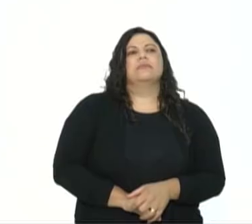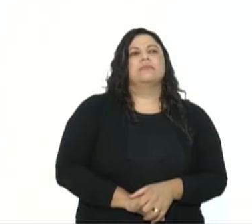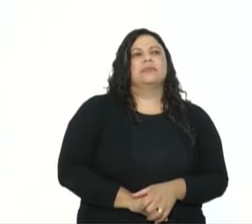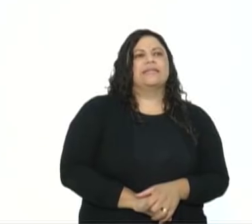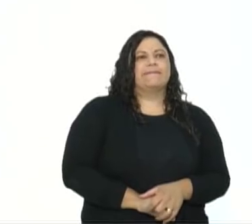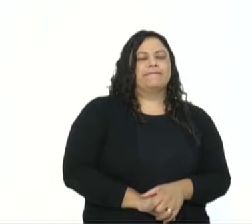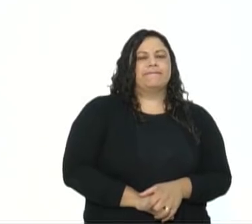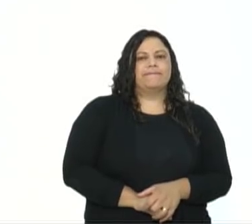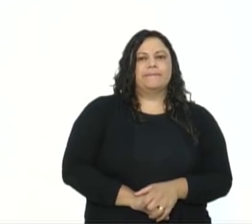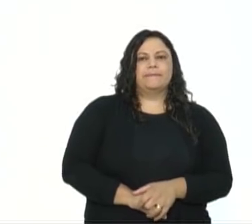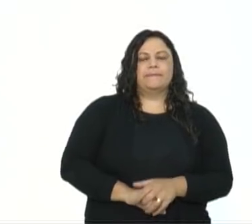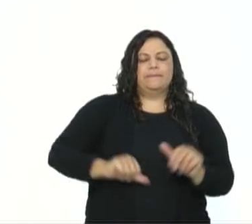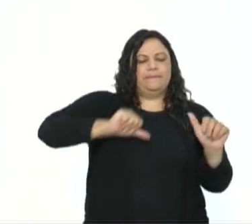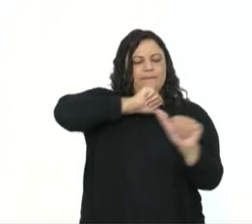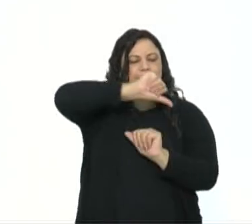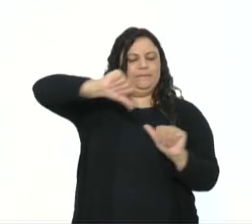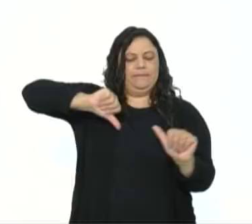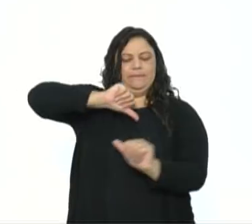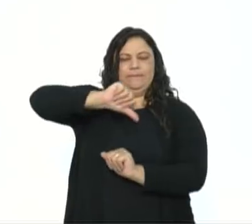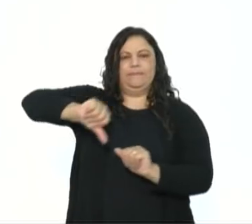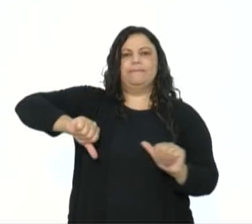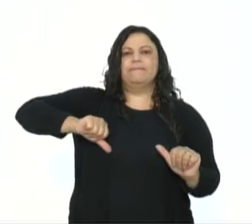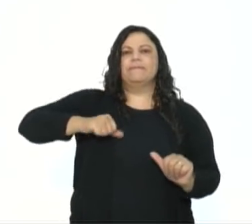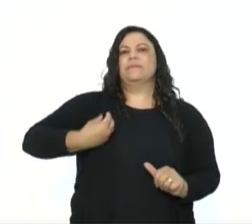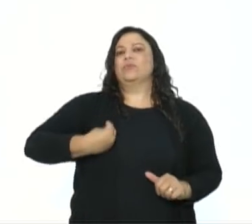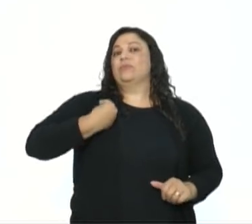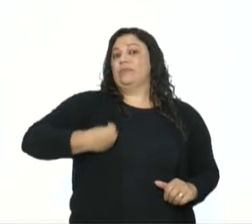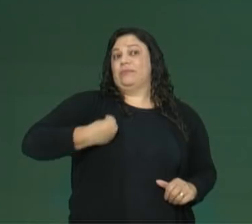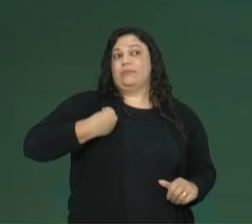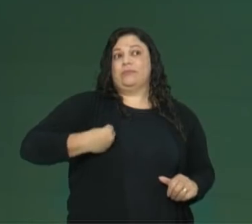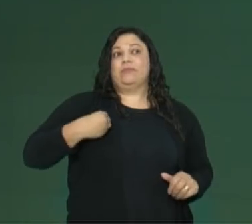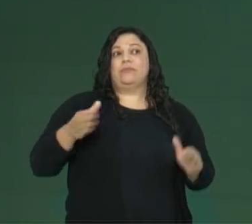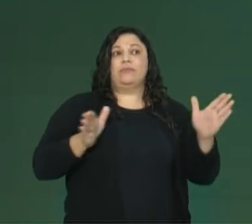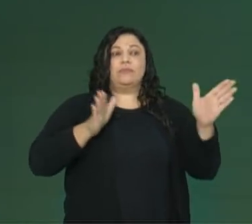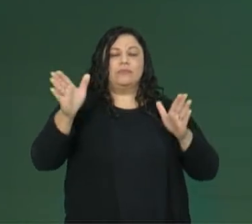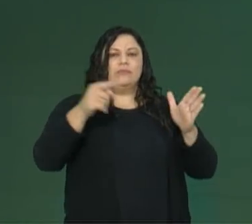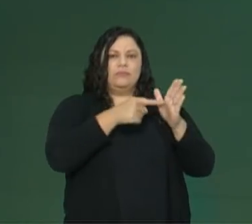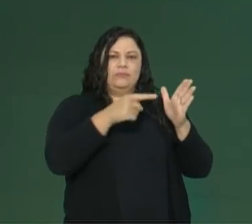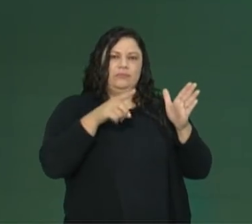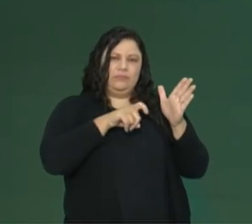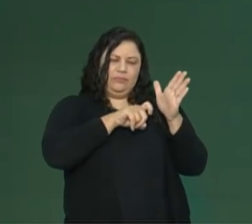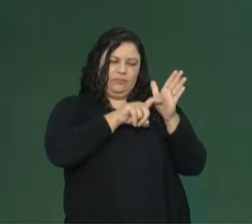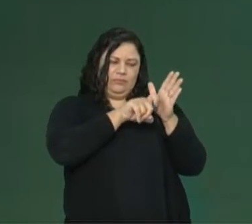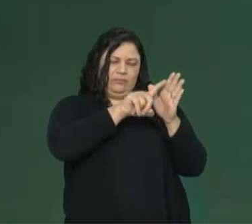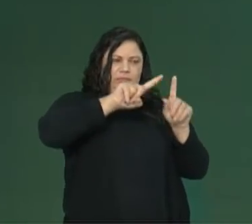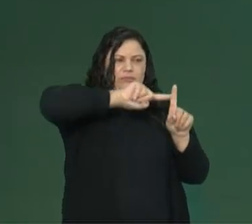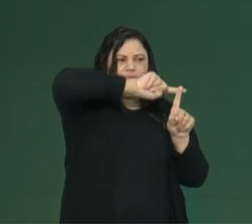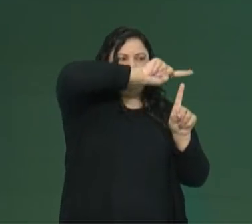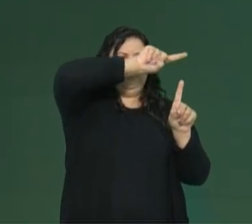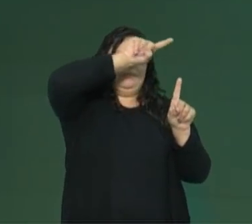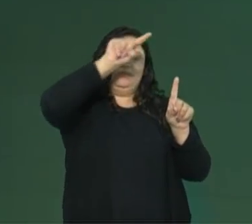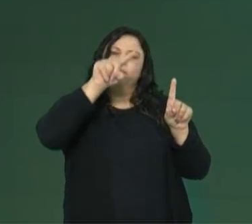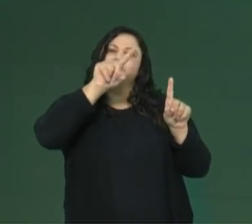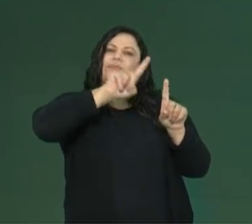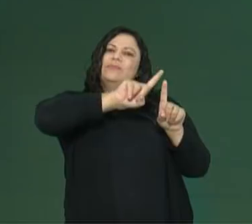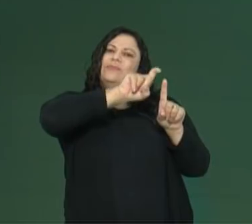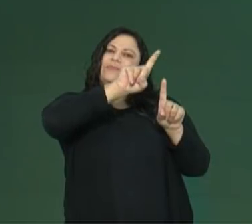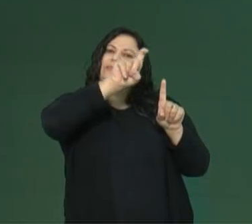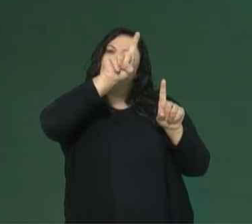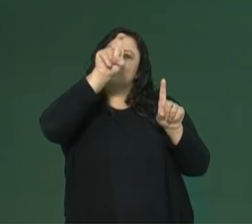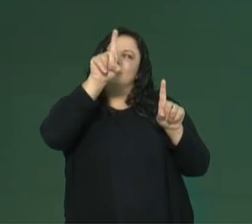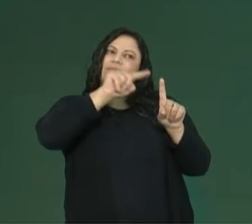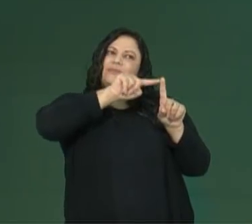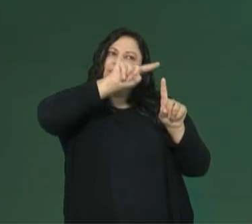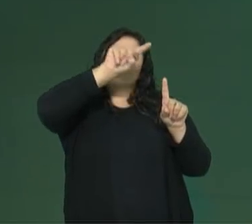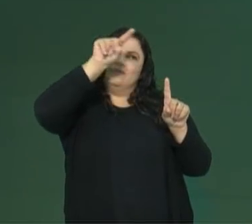Continuando, ciclo de vida. Está lá a etapa de larva, que está se desenvolvendo